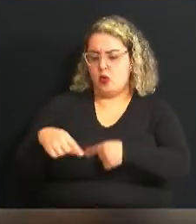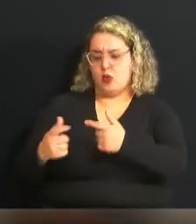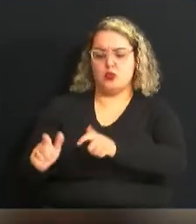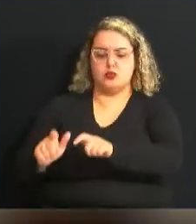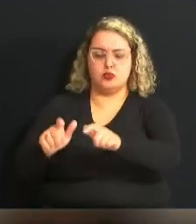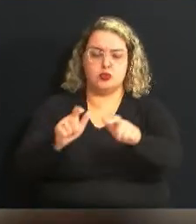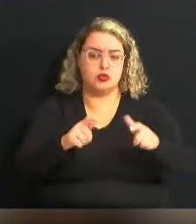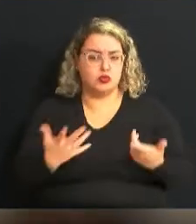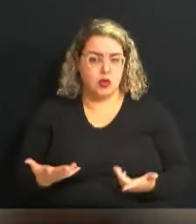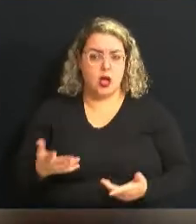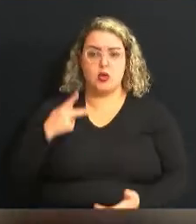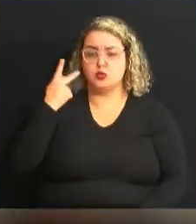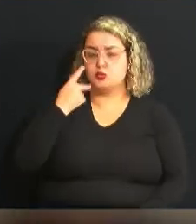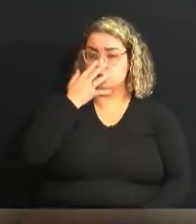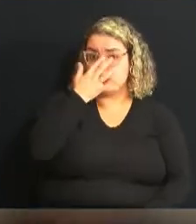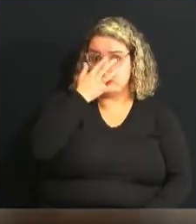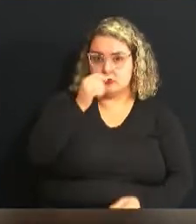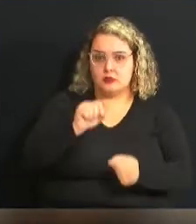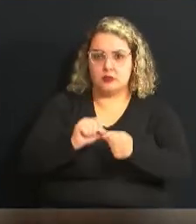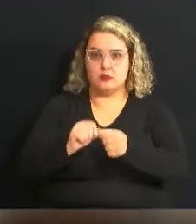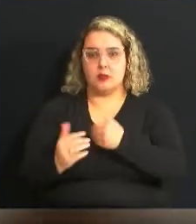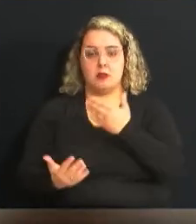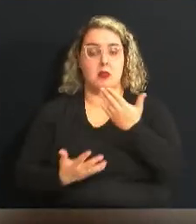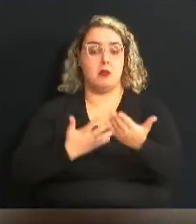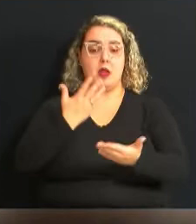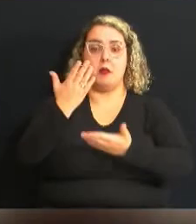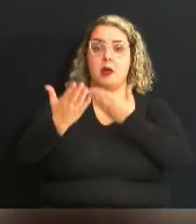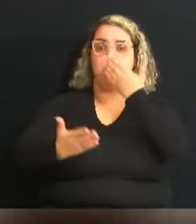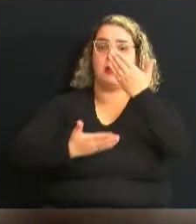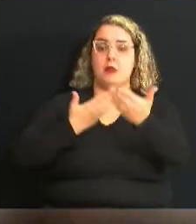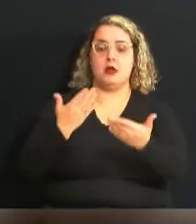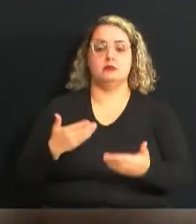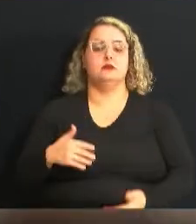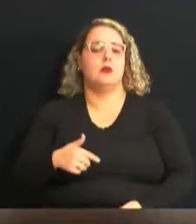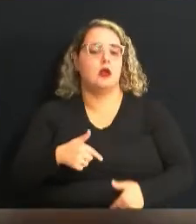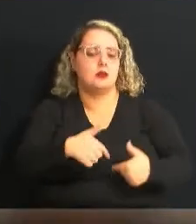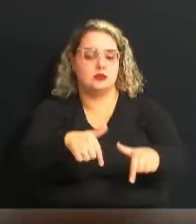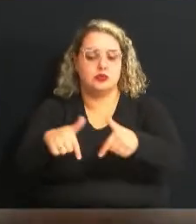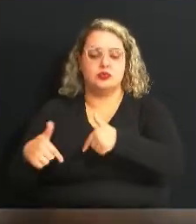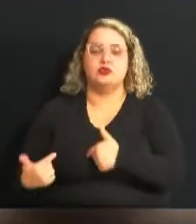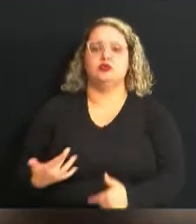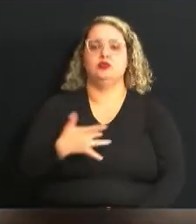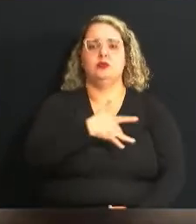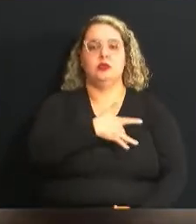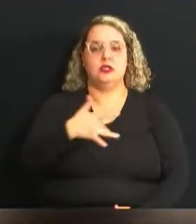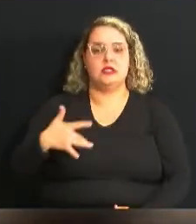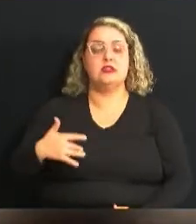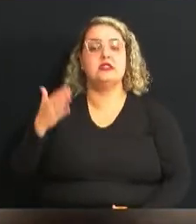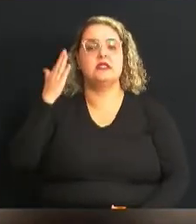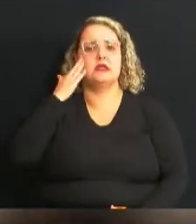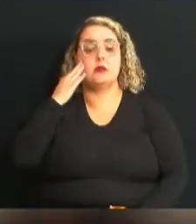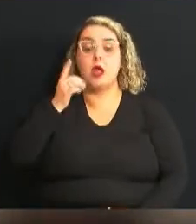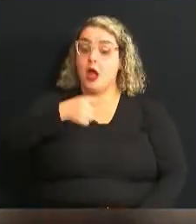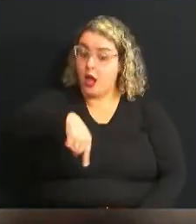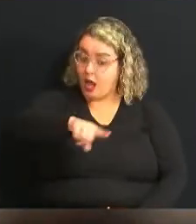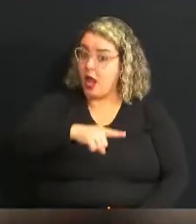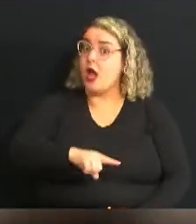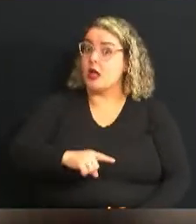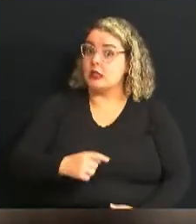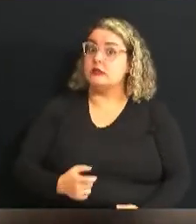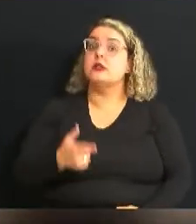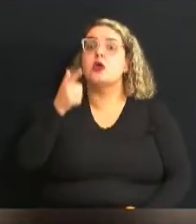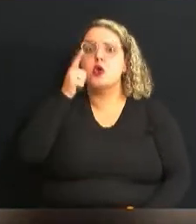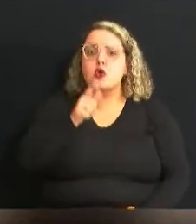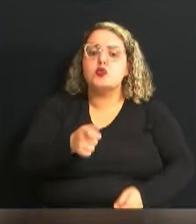locais, né, fazer elogios aos funcionários da saúde, sabendo que foram eles que seguraram a